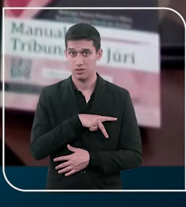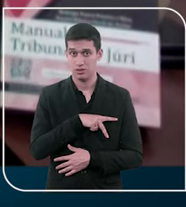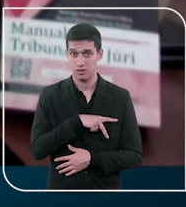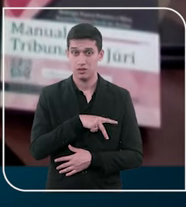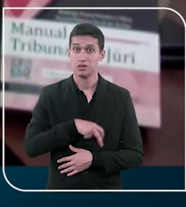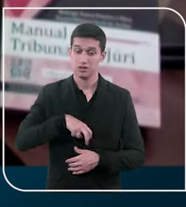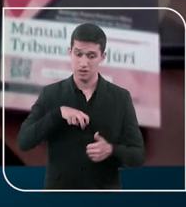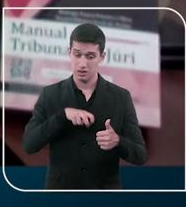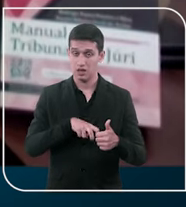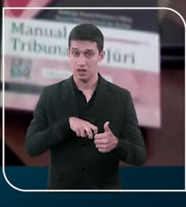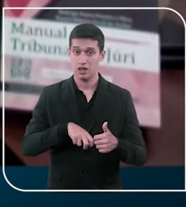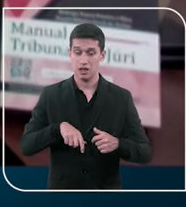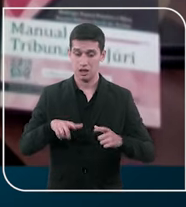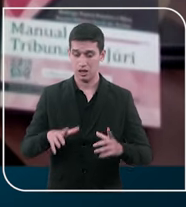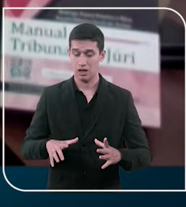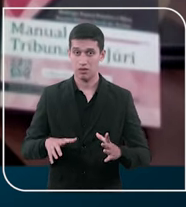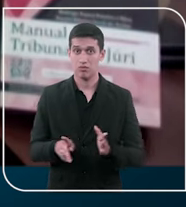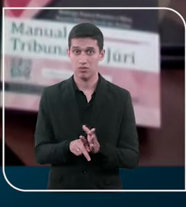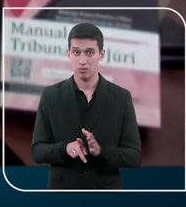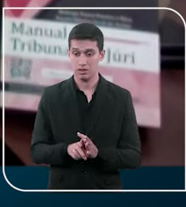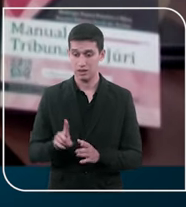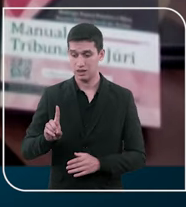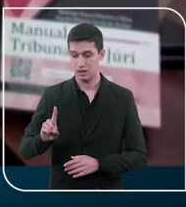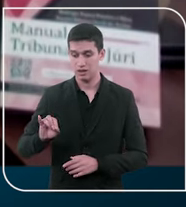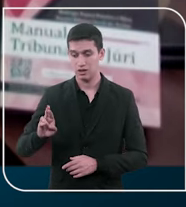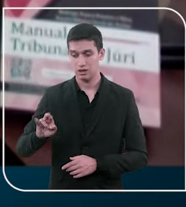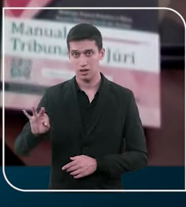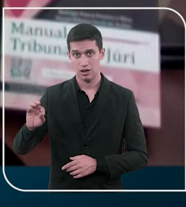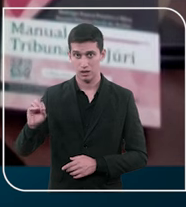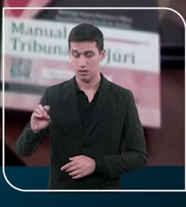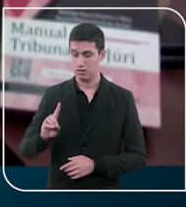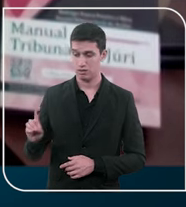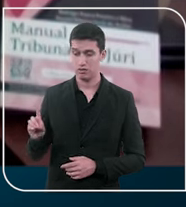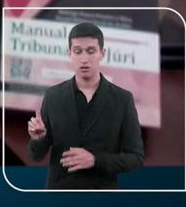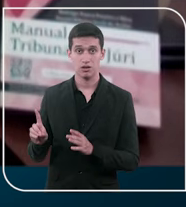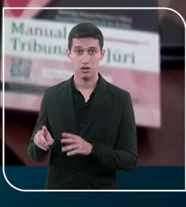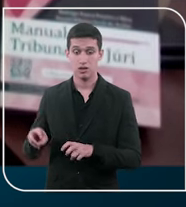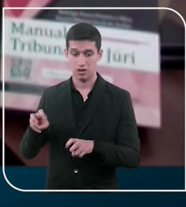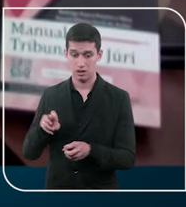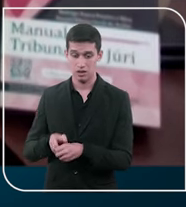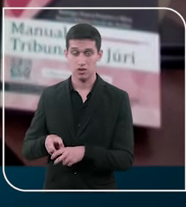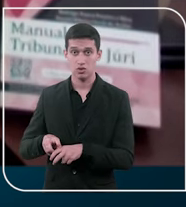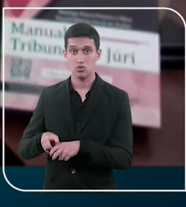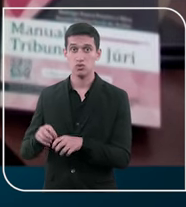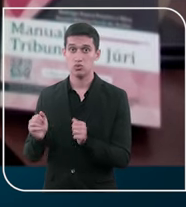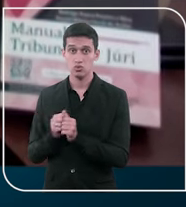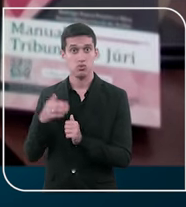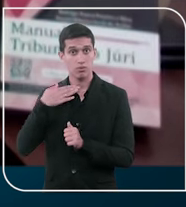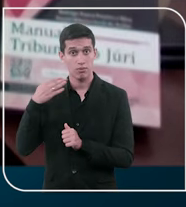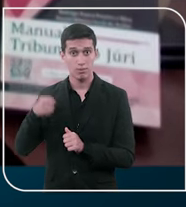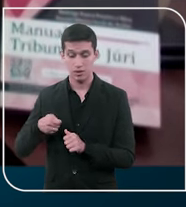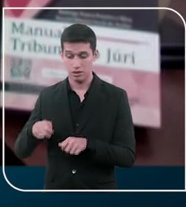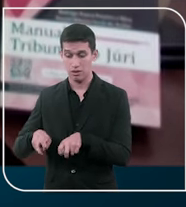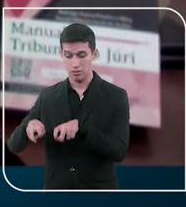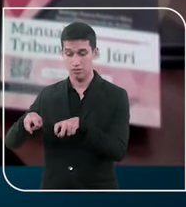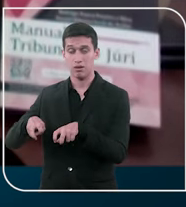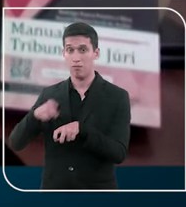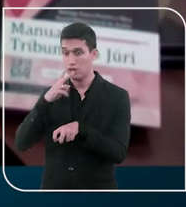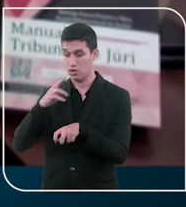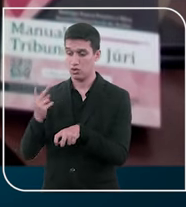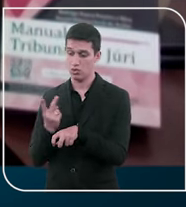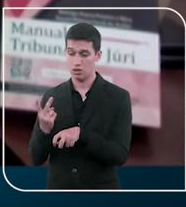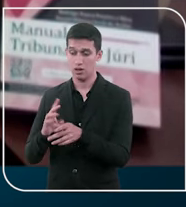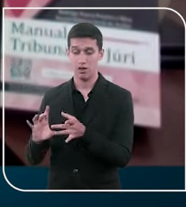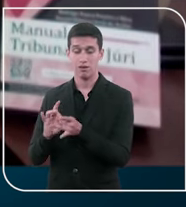nós ainda temos o Ministério Público sentado do lado direito do juiz presidente, como se fizesse parte de uma mesma